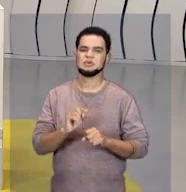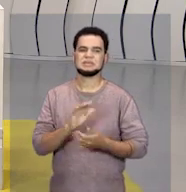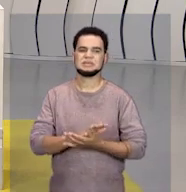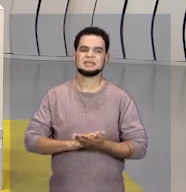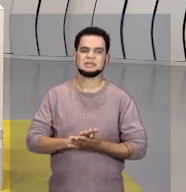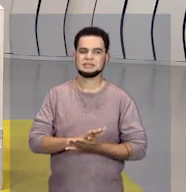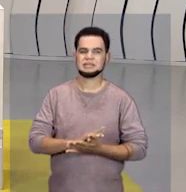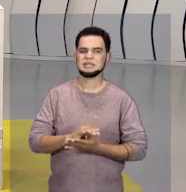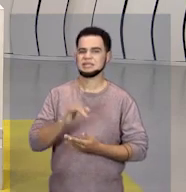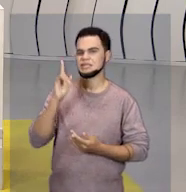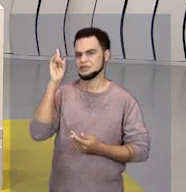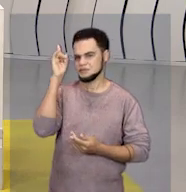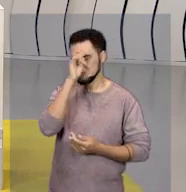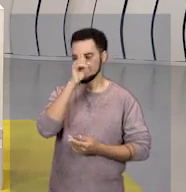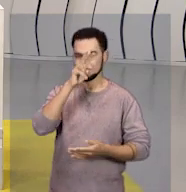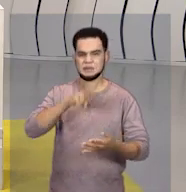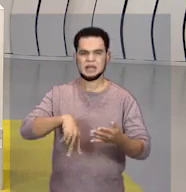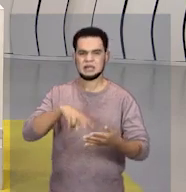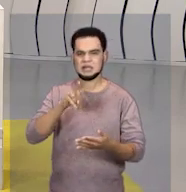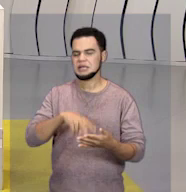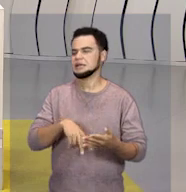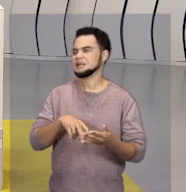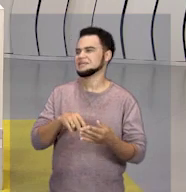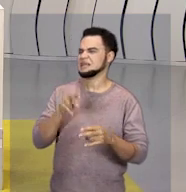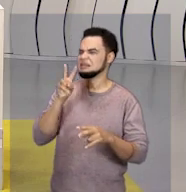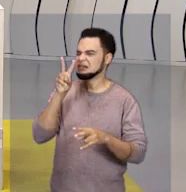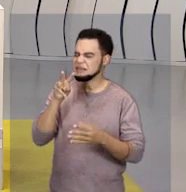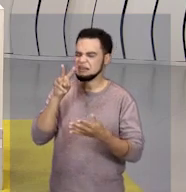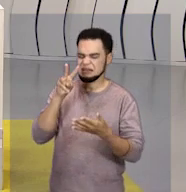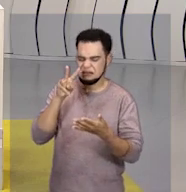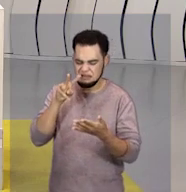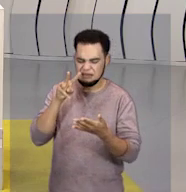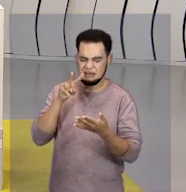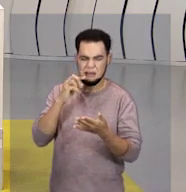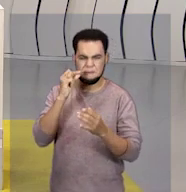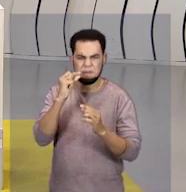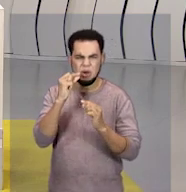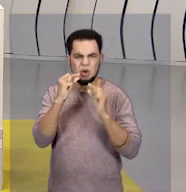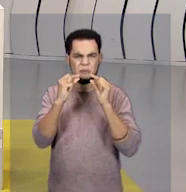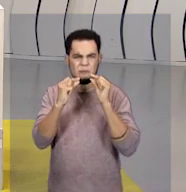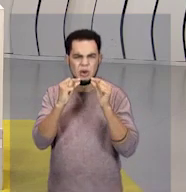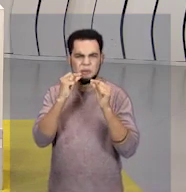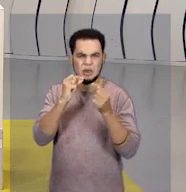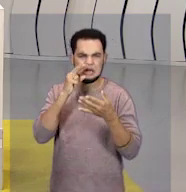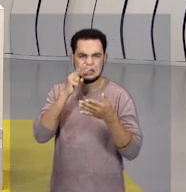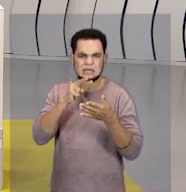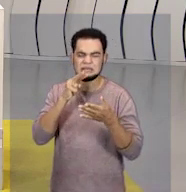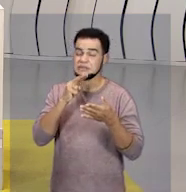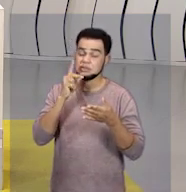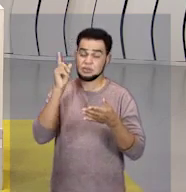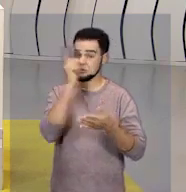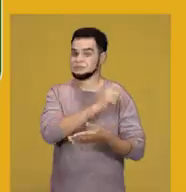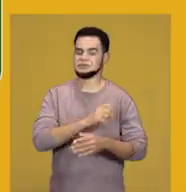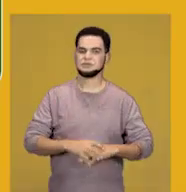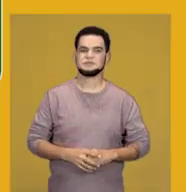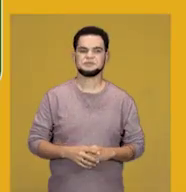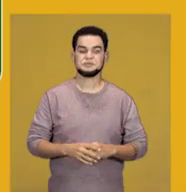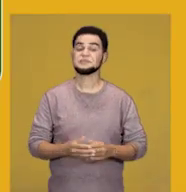dificuldades para ler, o que ele consegue ler é muito pouco, tem muita dificuldade para interpretar. A Maria